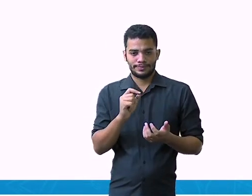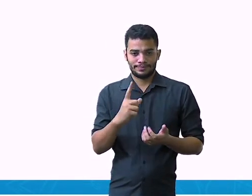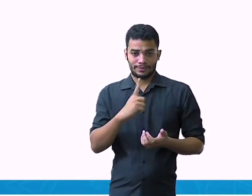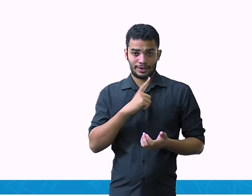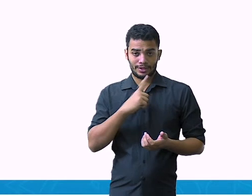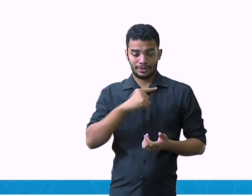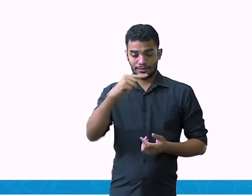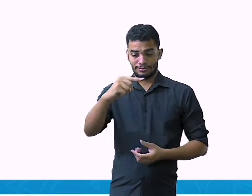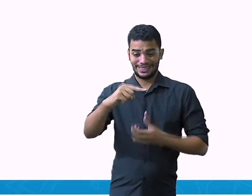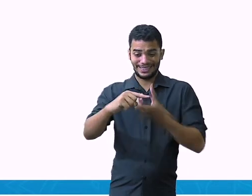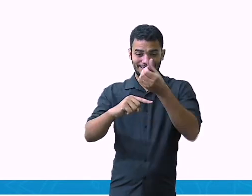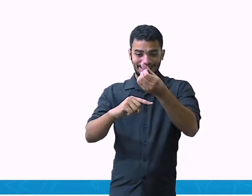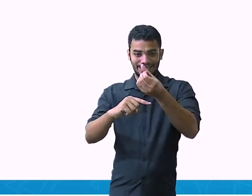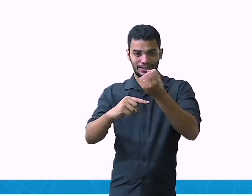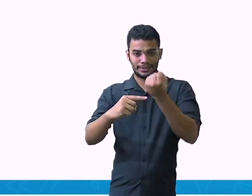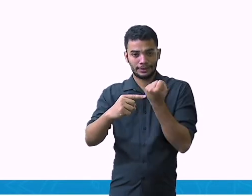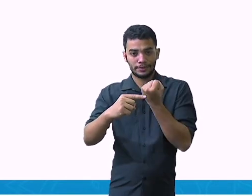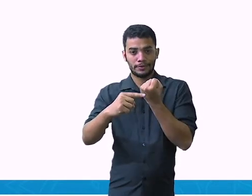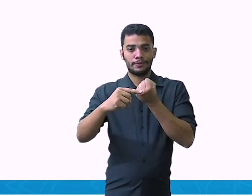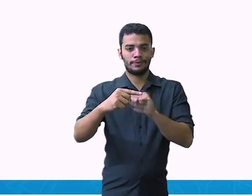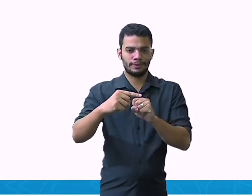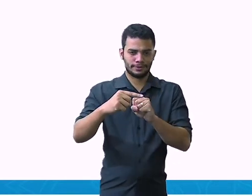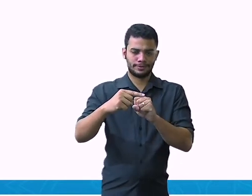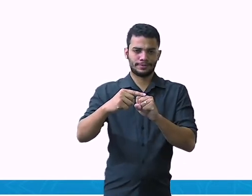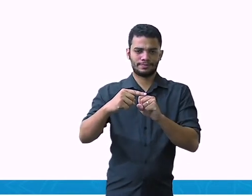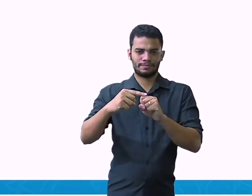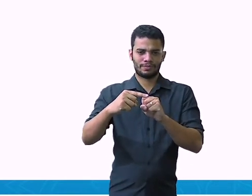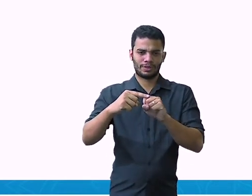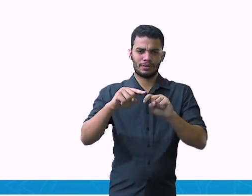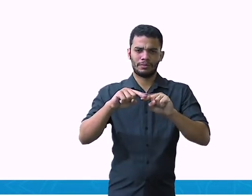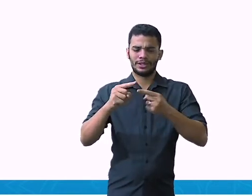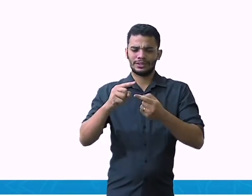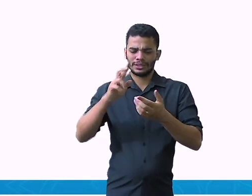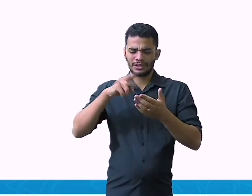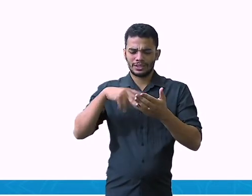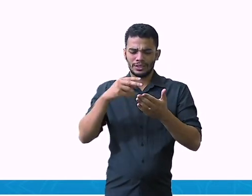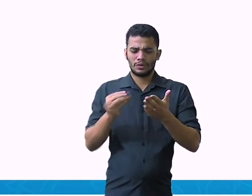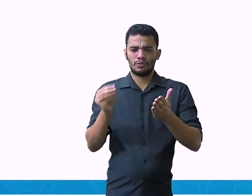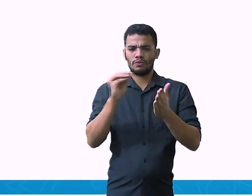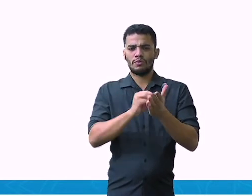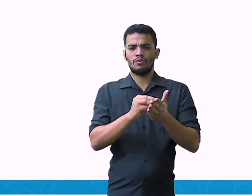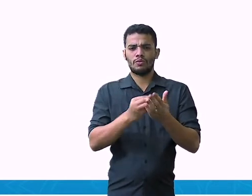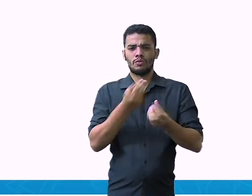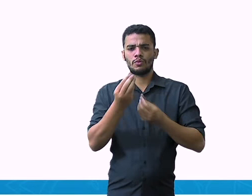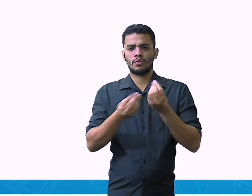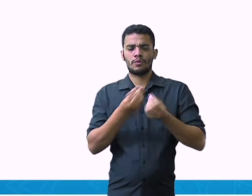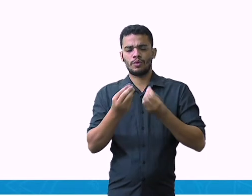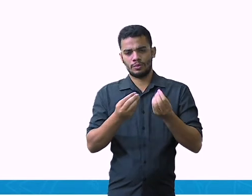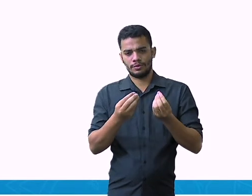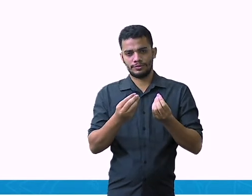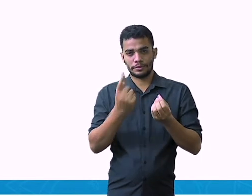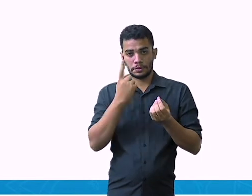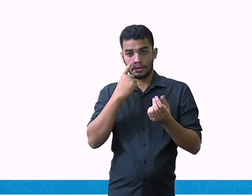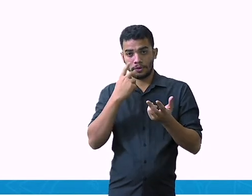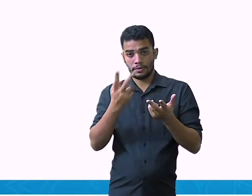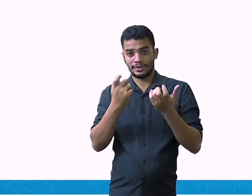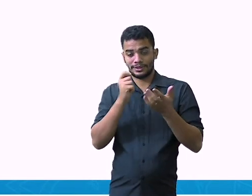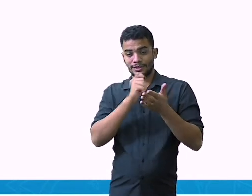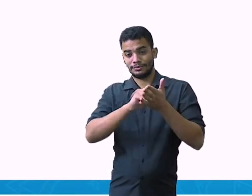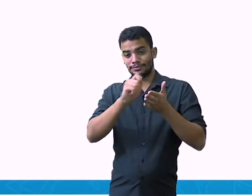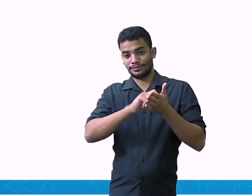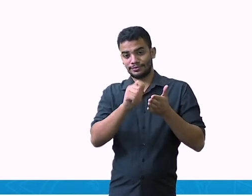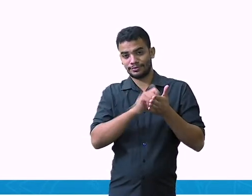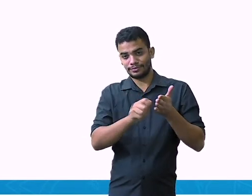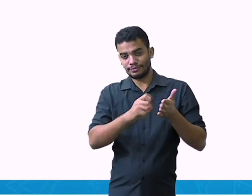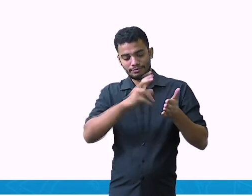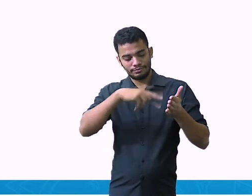quanto? 6 de 8. Como eu leio esta fração? 6 oitavos. E aí ela vai